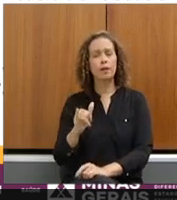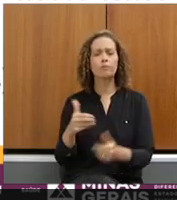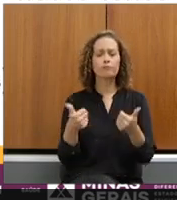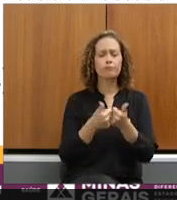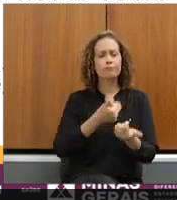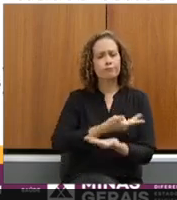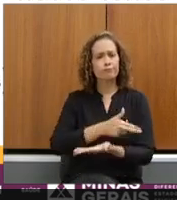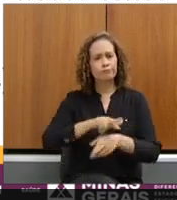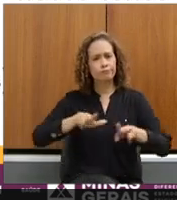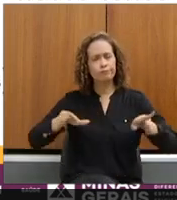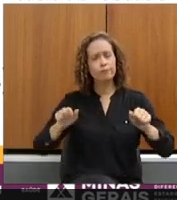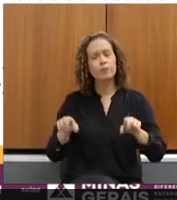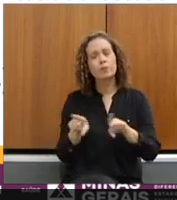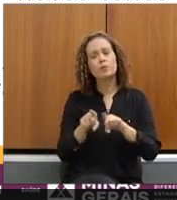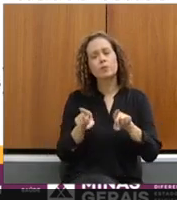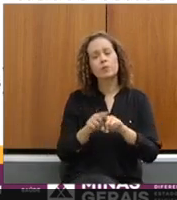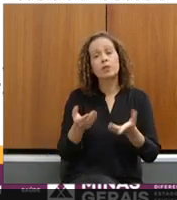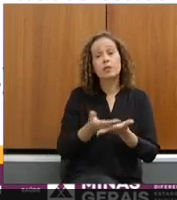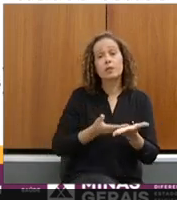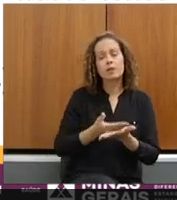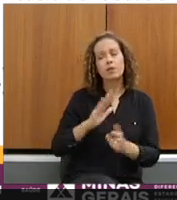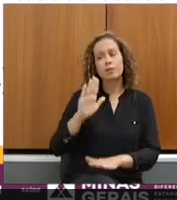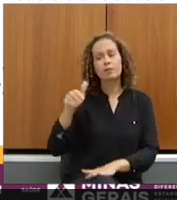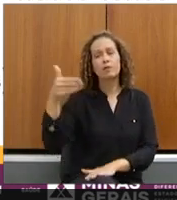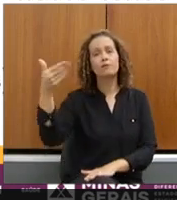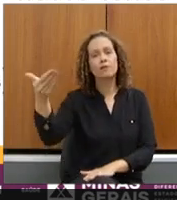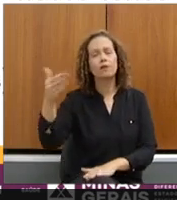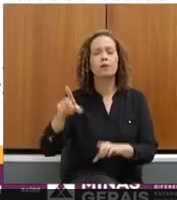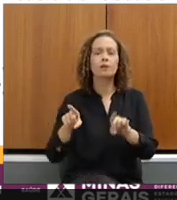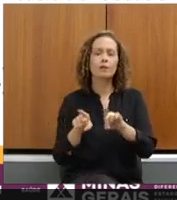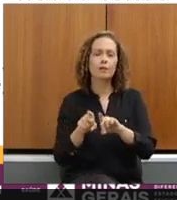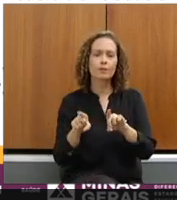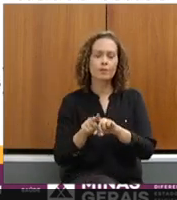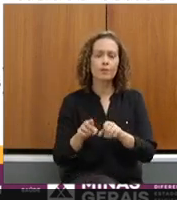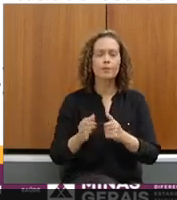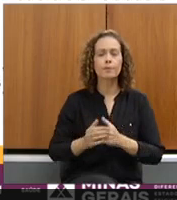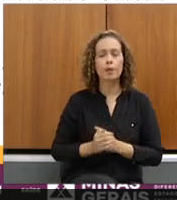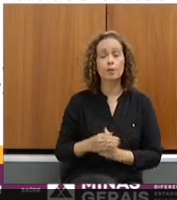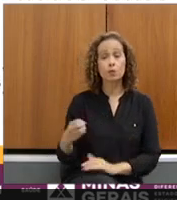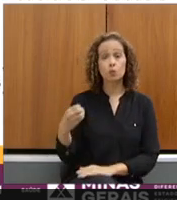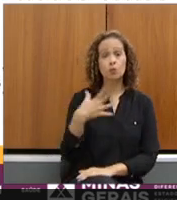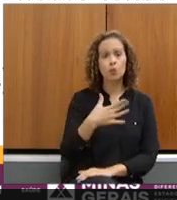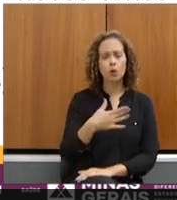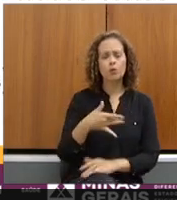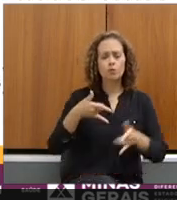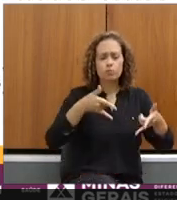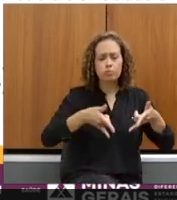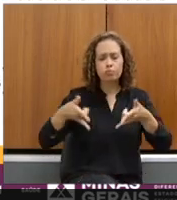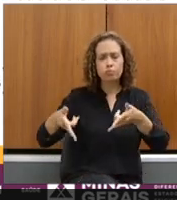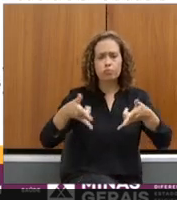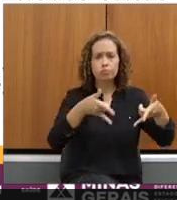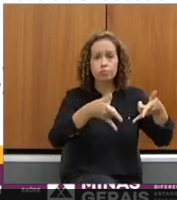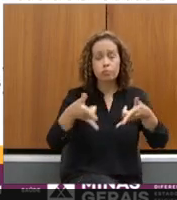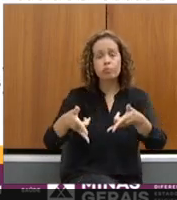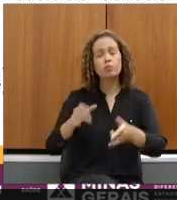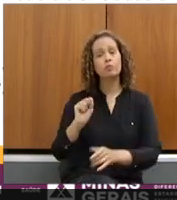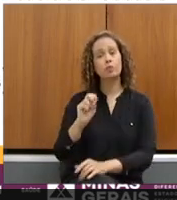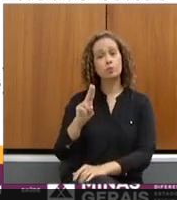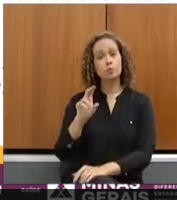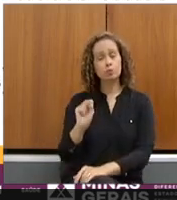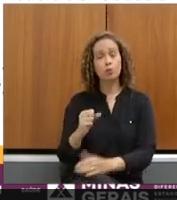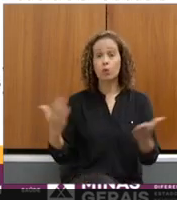deslocamento de paciência para tratamento fora de domicílio a contratualização de novos leitos o tem ocorrido e pelo SUS